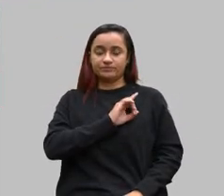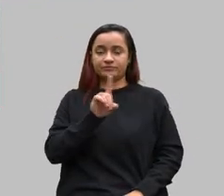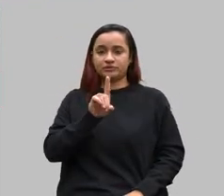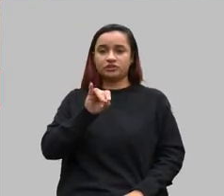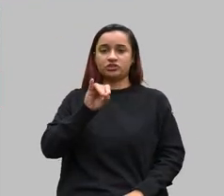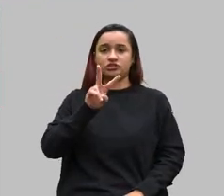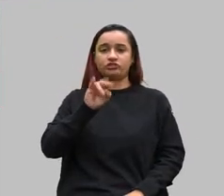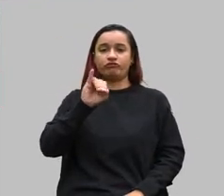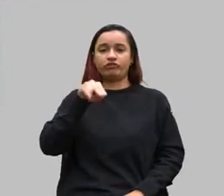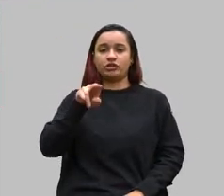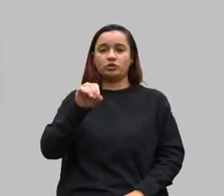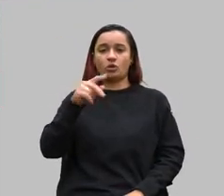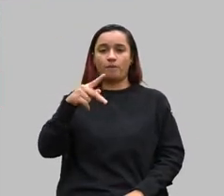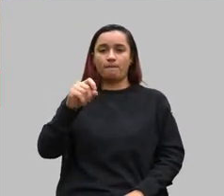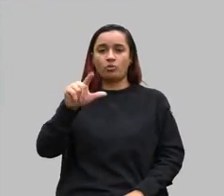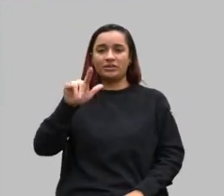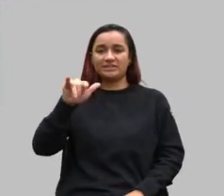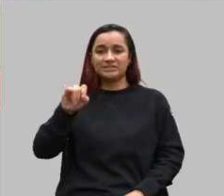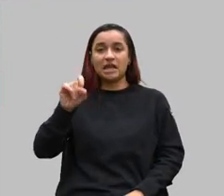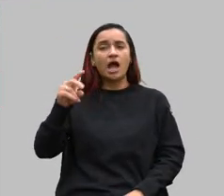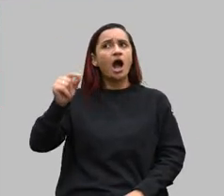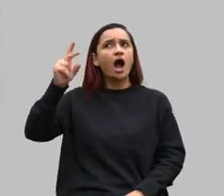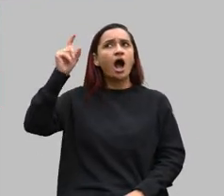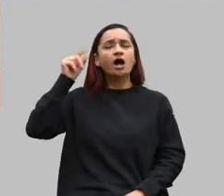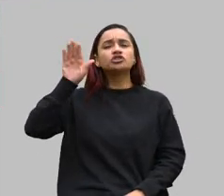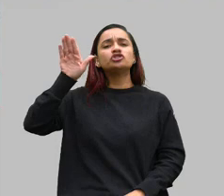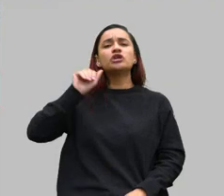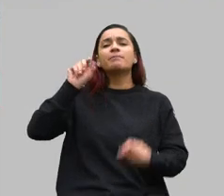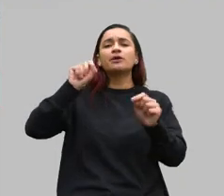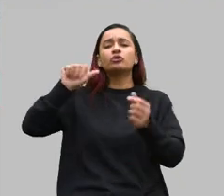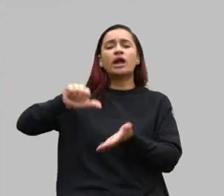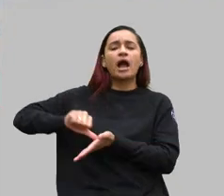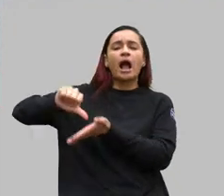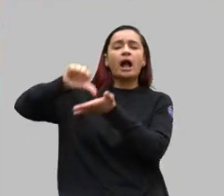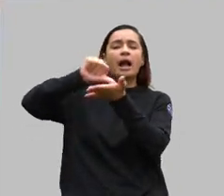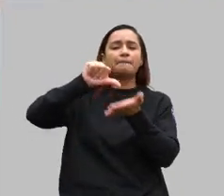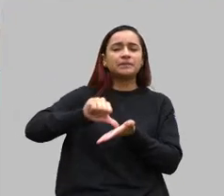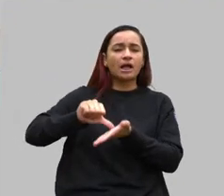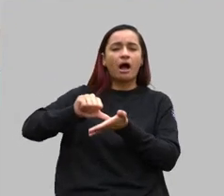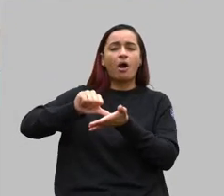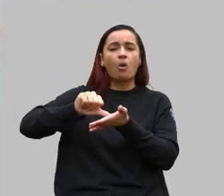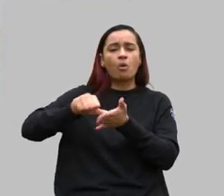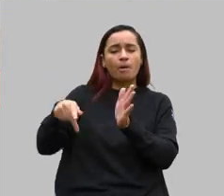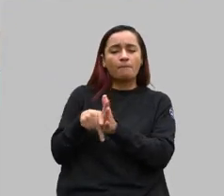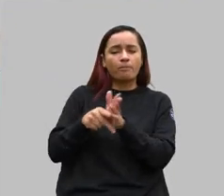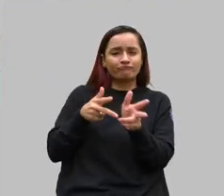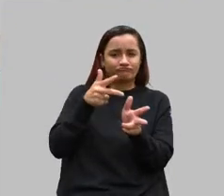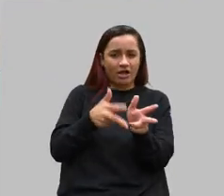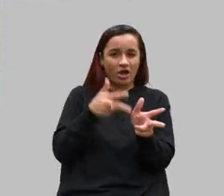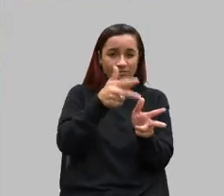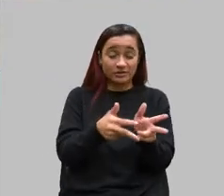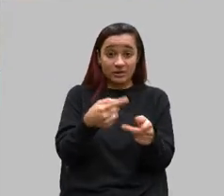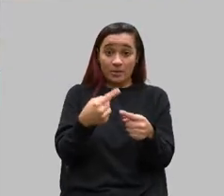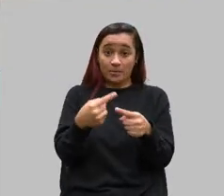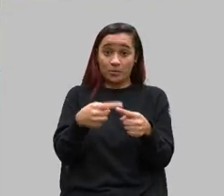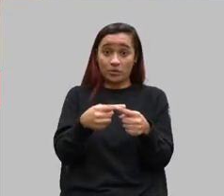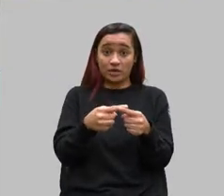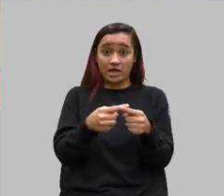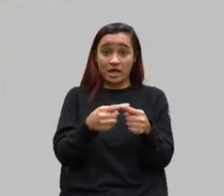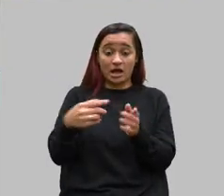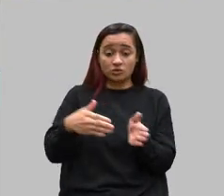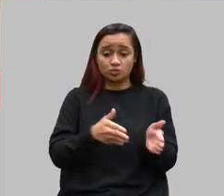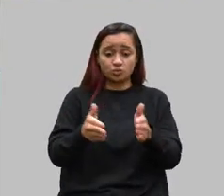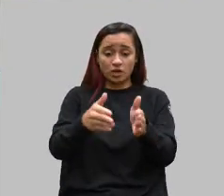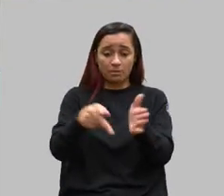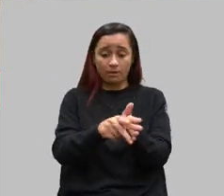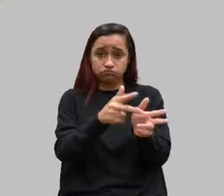muitos anos chamada de Capital brasileira das ferrovias a estrada de ferro do Oeste de Minas que é a nossa